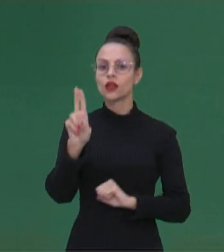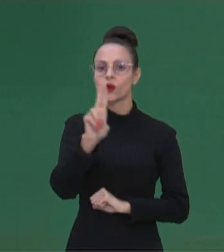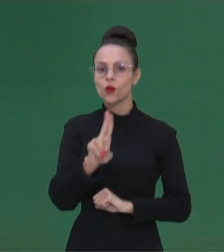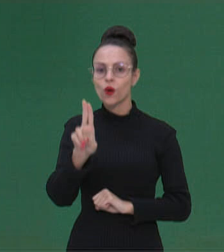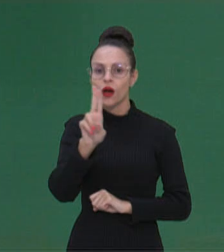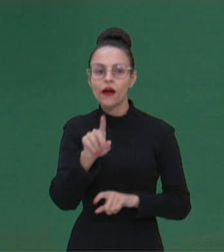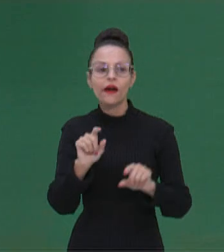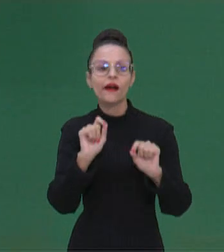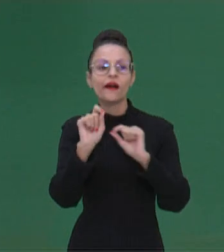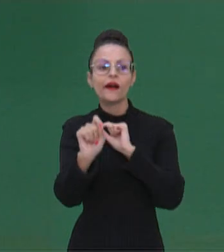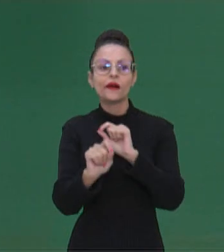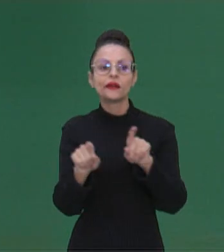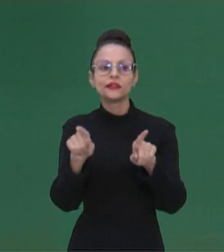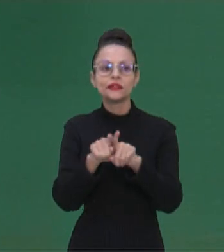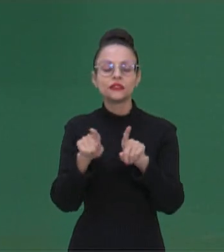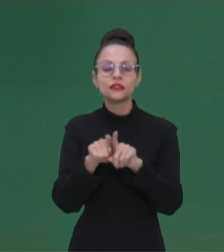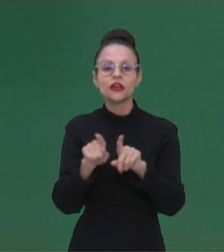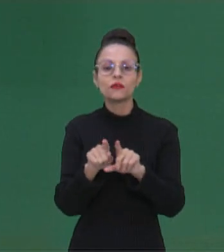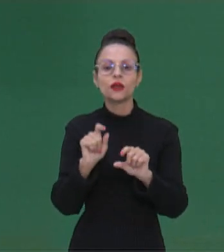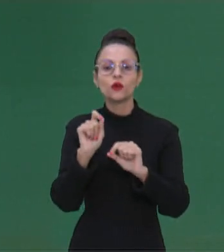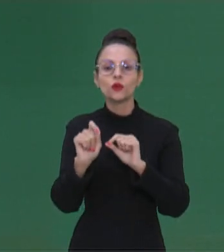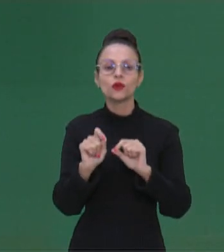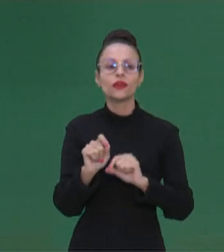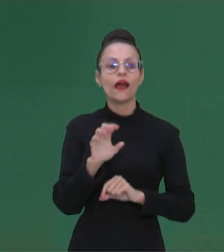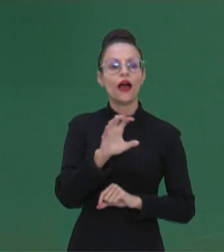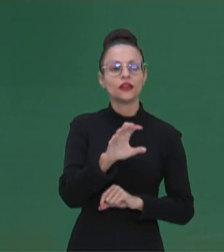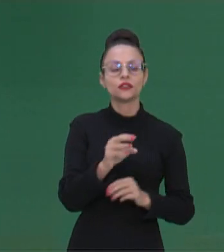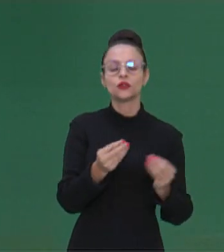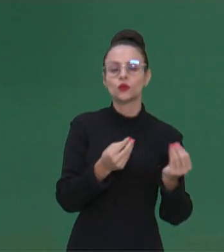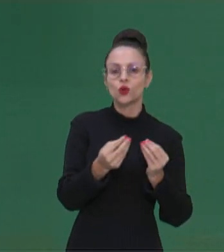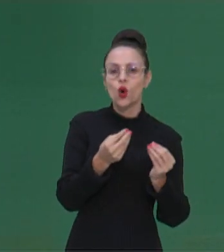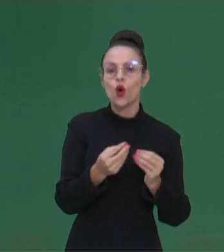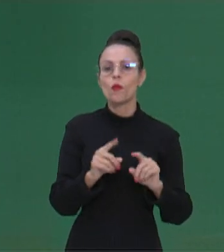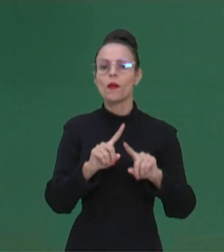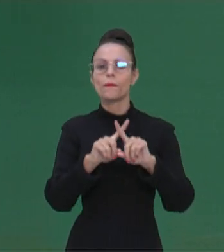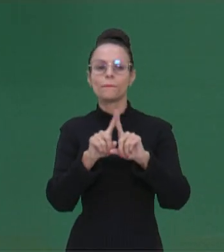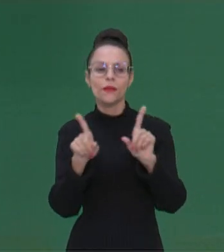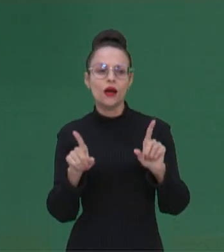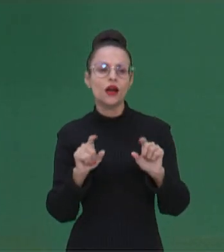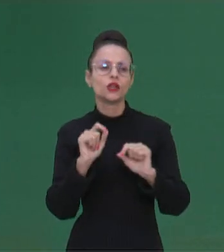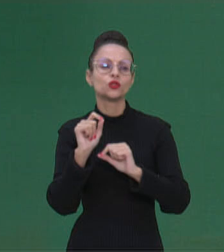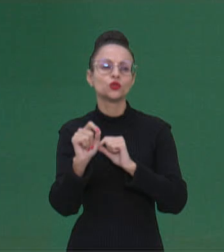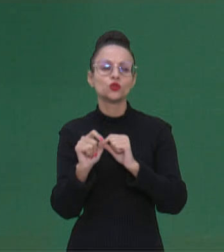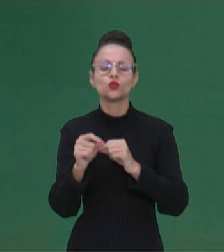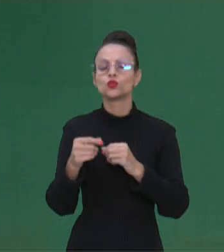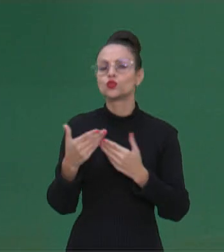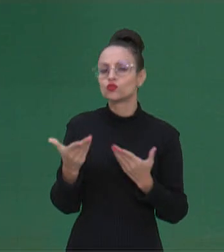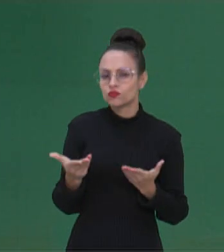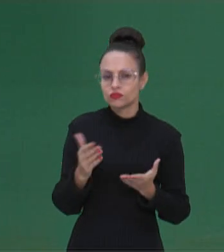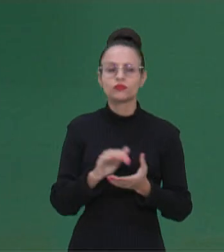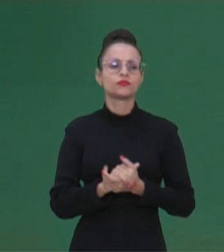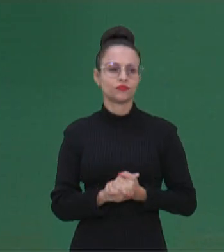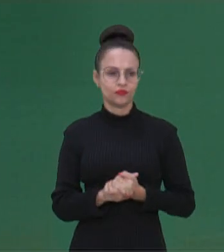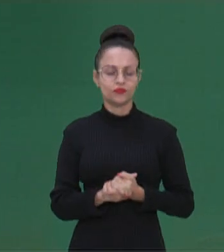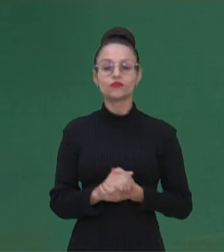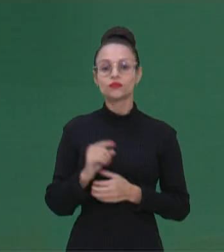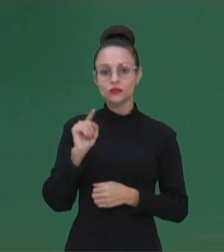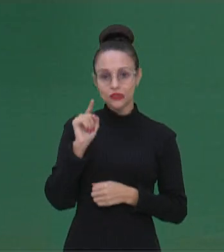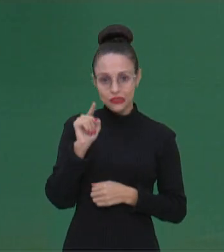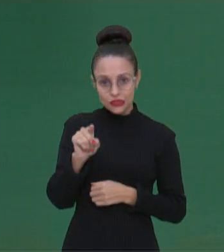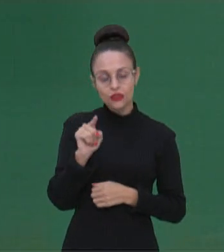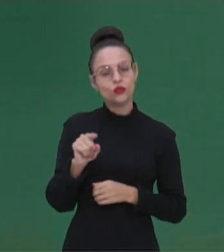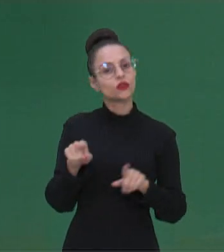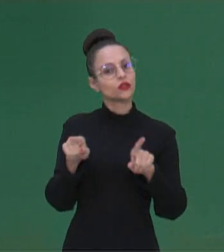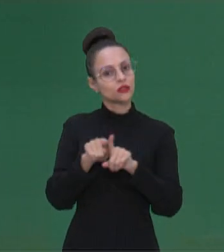também, assim como, porém, contudo, entretanto, todavia, né? Ele daria